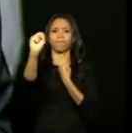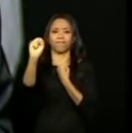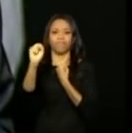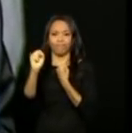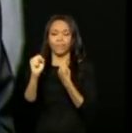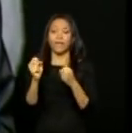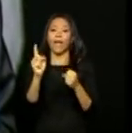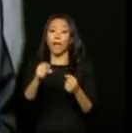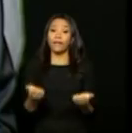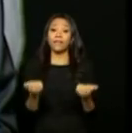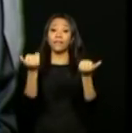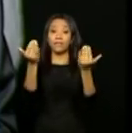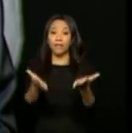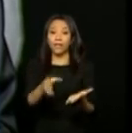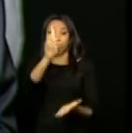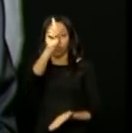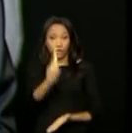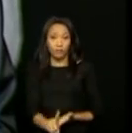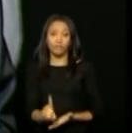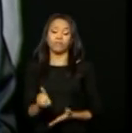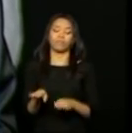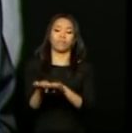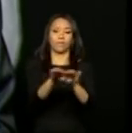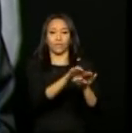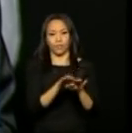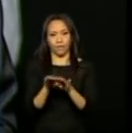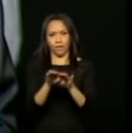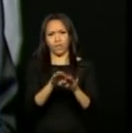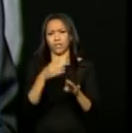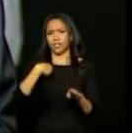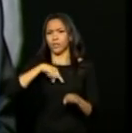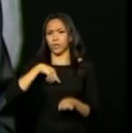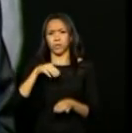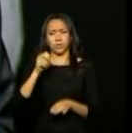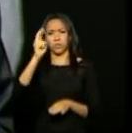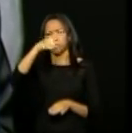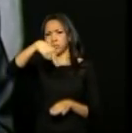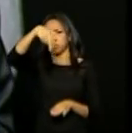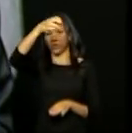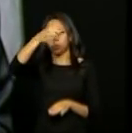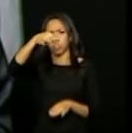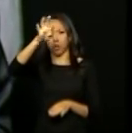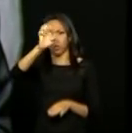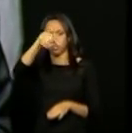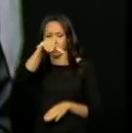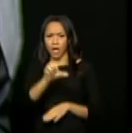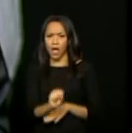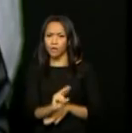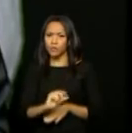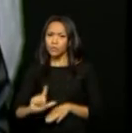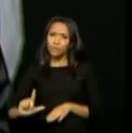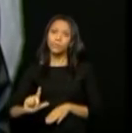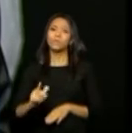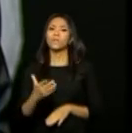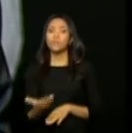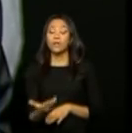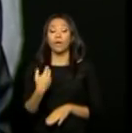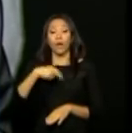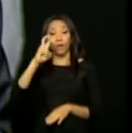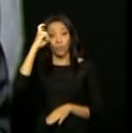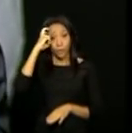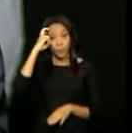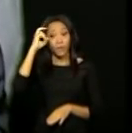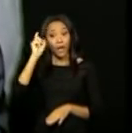liga à cidadania, é ela que nos torna brasileiros de norte a sul desse país. A cultura deve ser parte central do